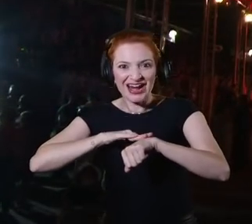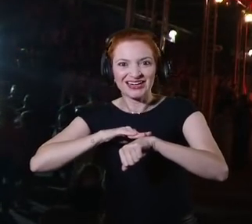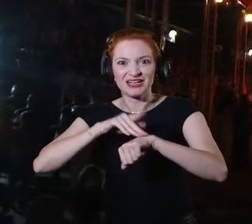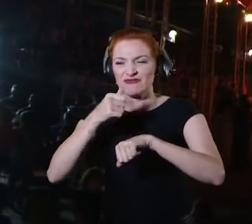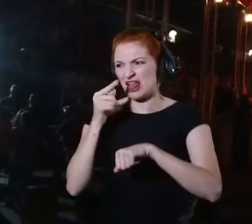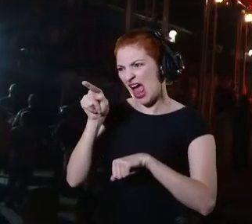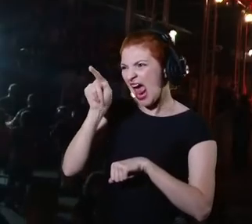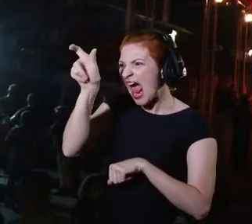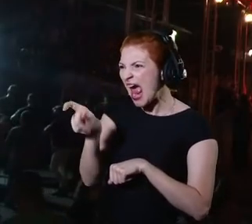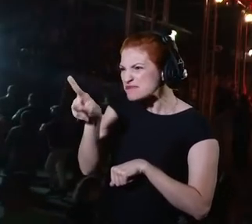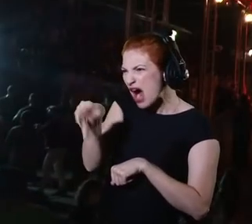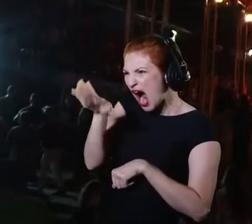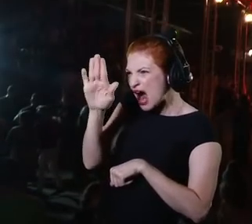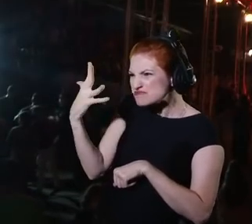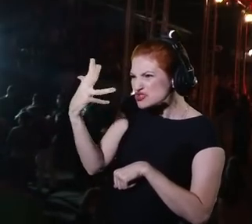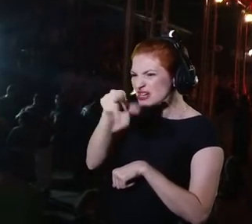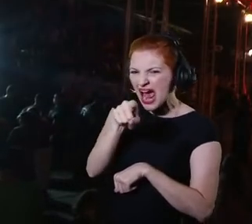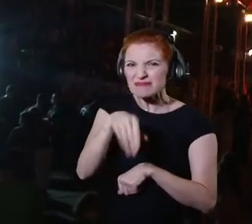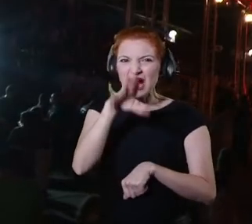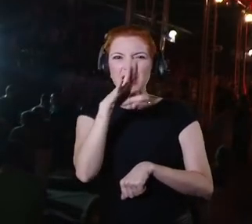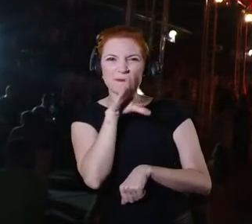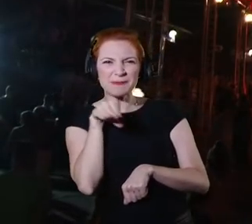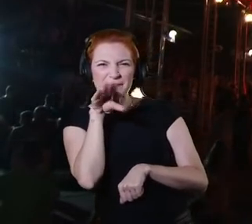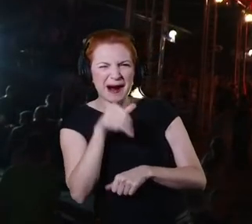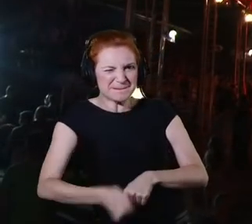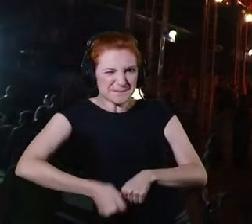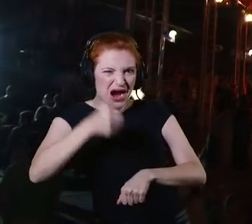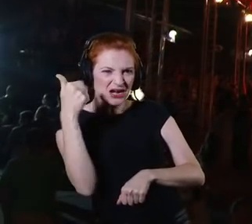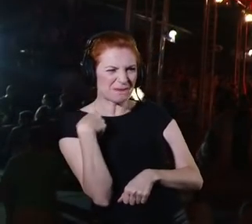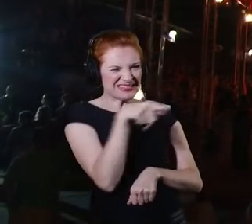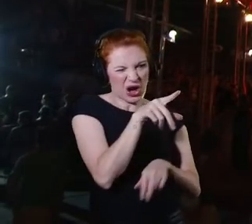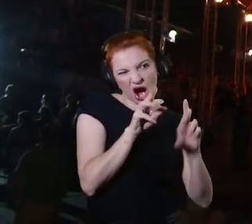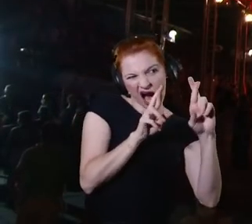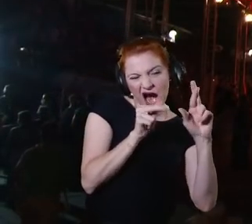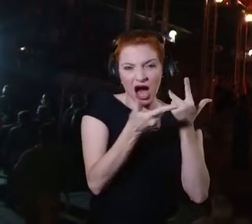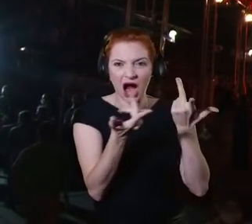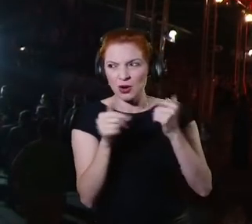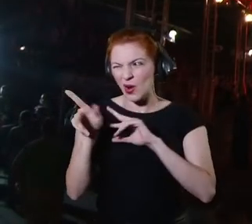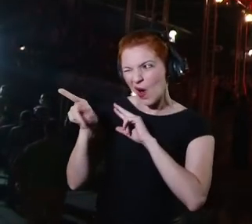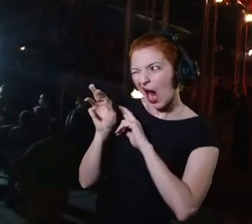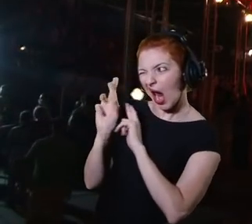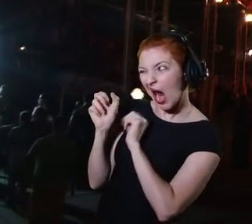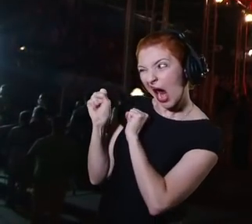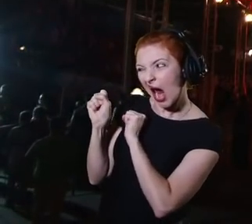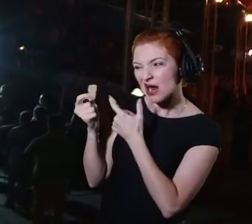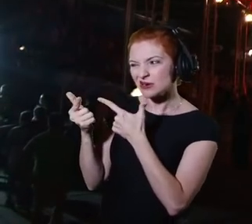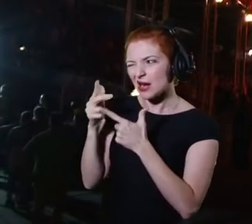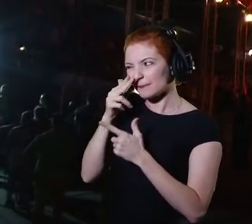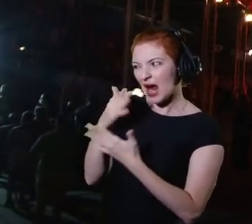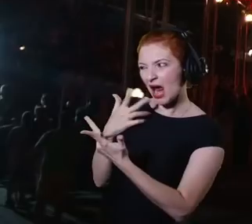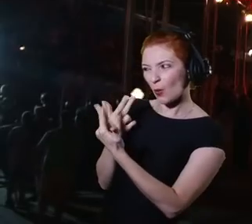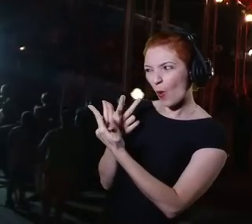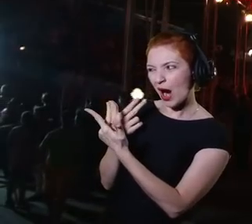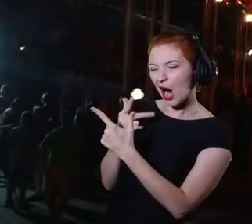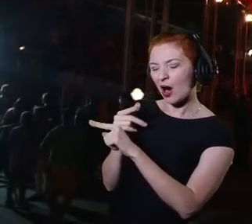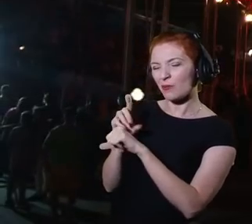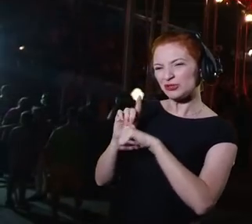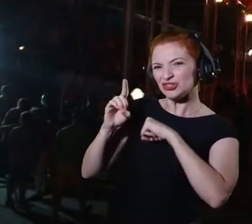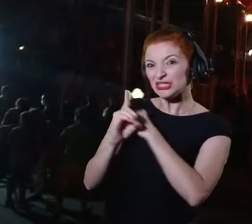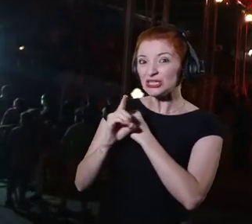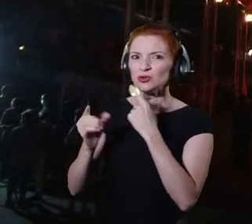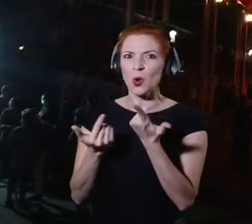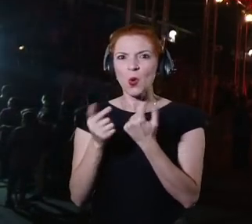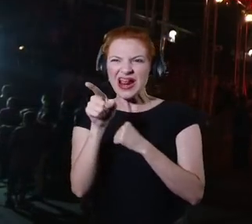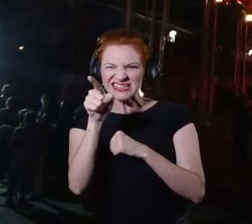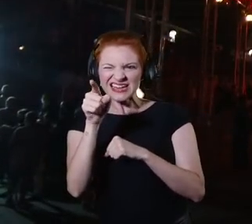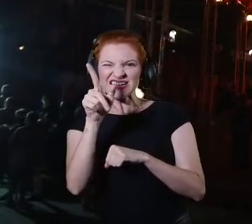aquela é mais bonita, mas aquela fala melhor, mas aquela, mas eu torço para aquela, mas eu torço para aquela porque aquela é da minha comunidade, sabe? Aquela é parente